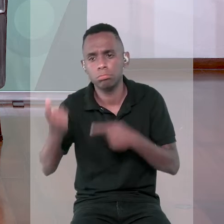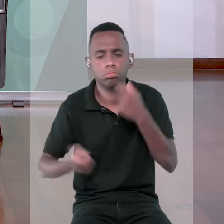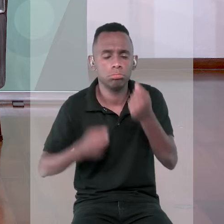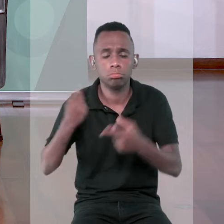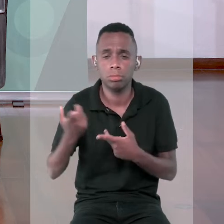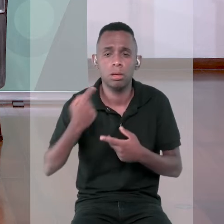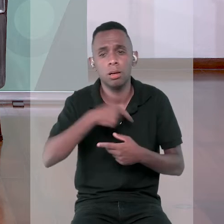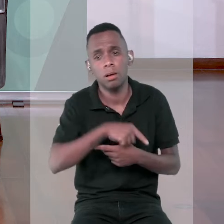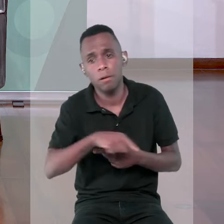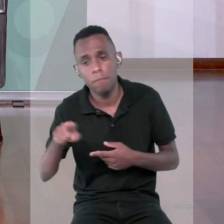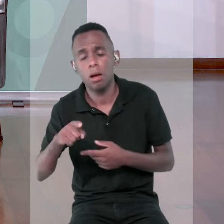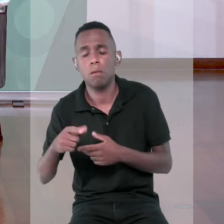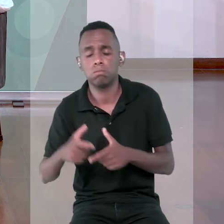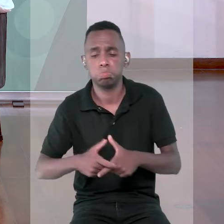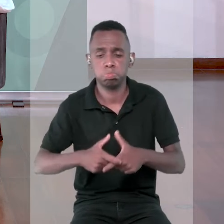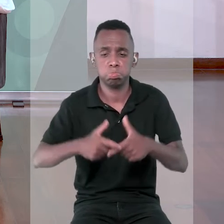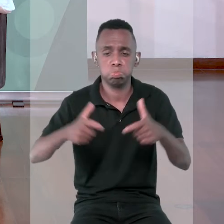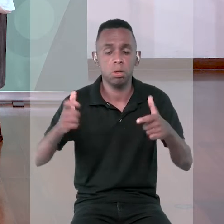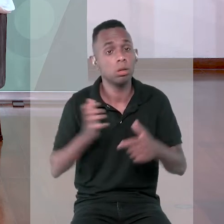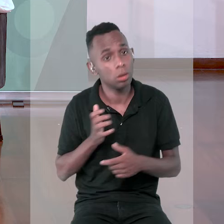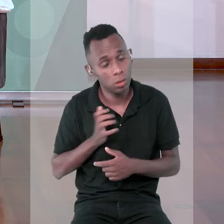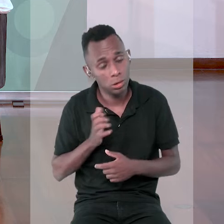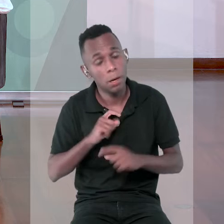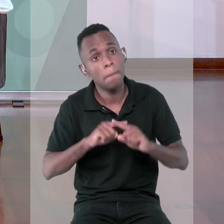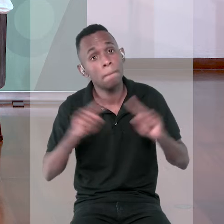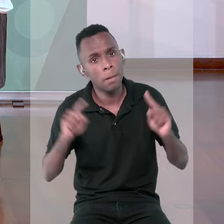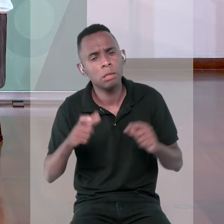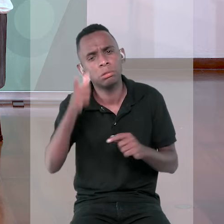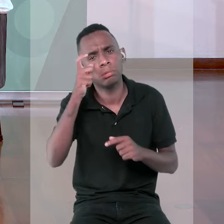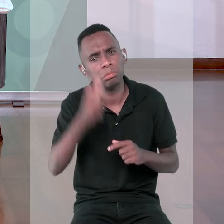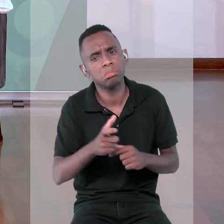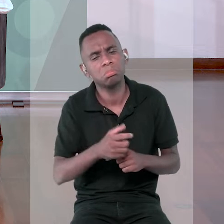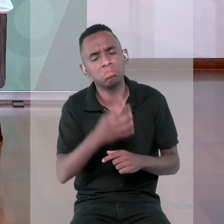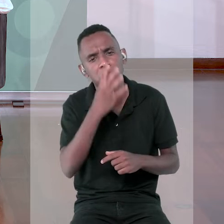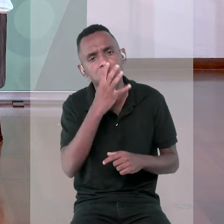então, ele vai até se enriquecendo ao longo do tempo. Mas sabe o que é incrível?